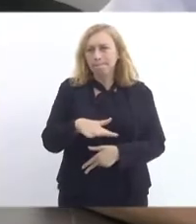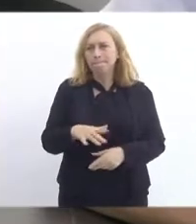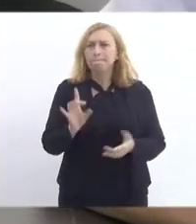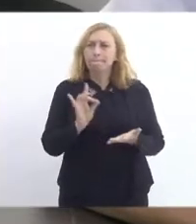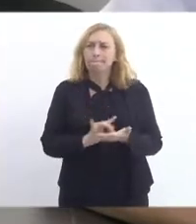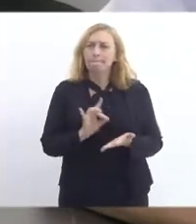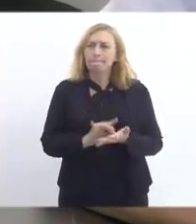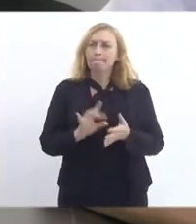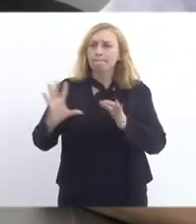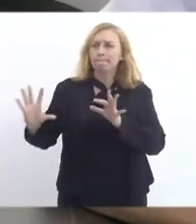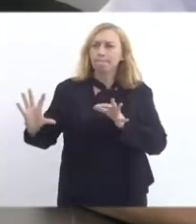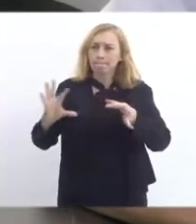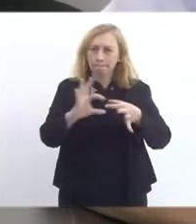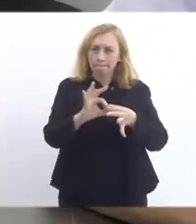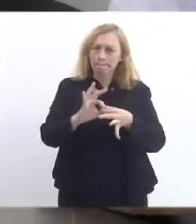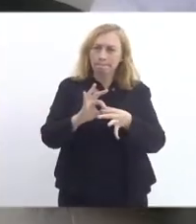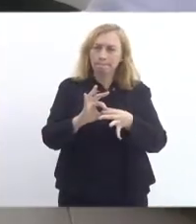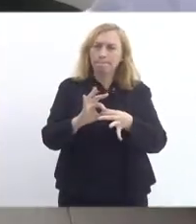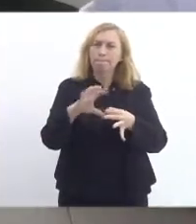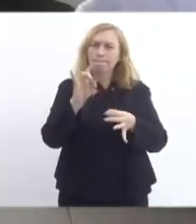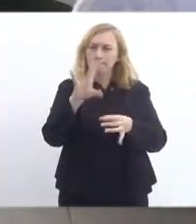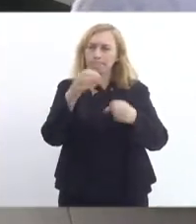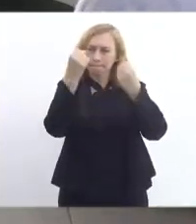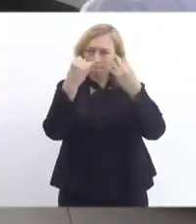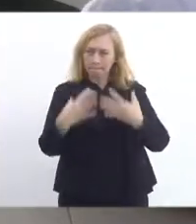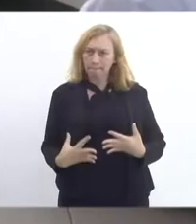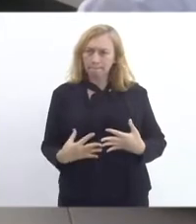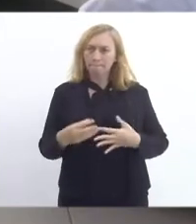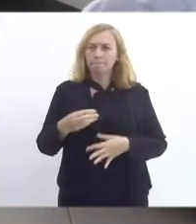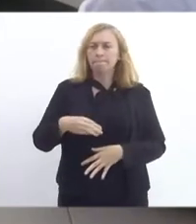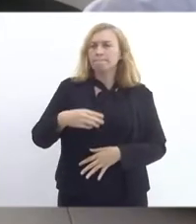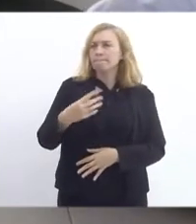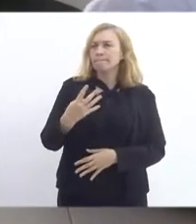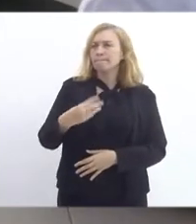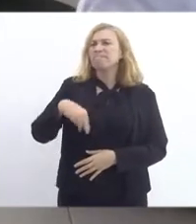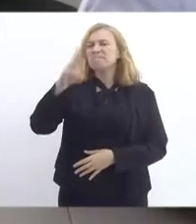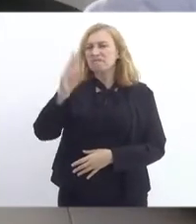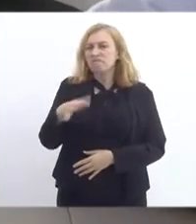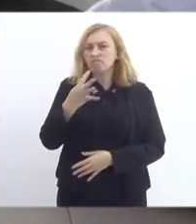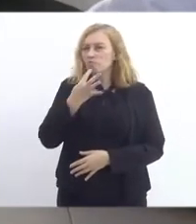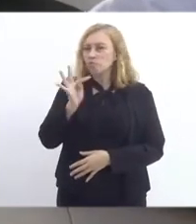verdade, a combinação, só para explicar aqui para quem não sabe,